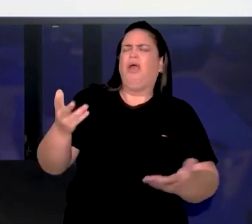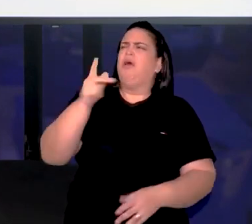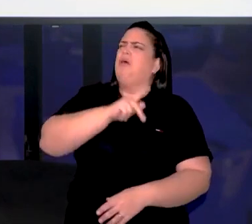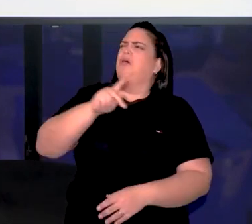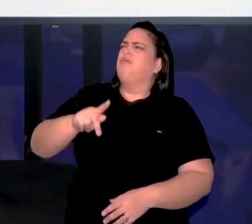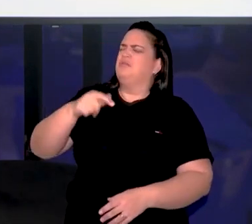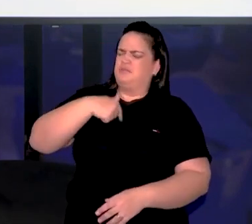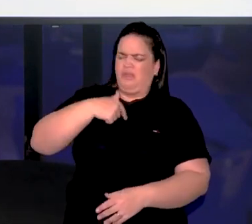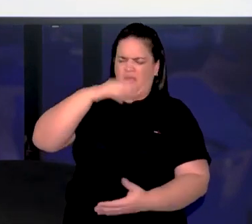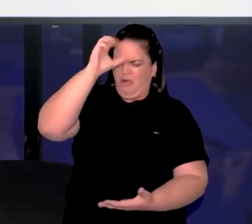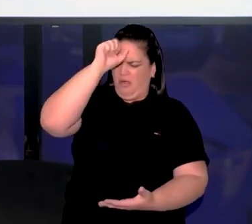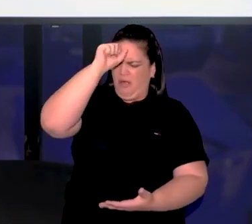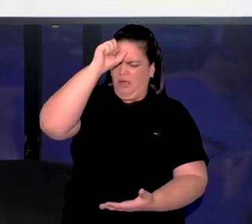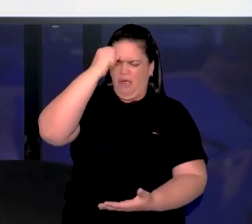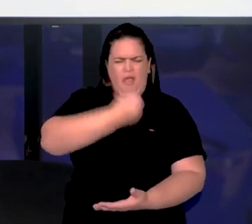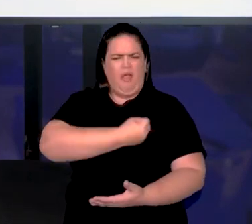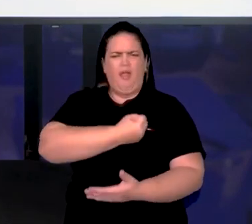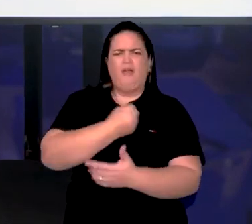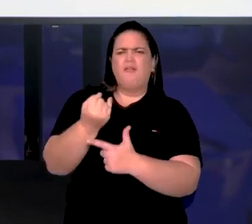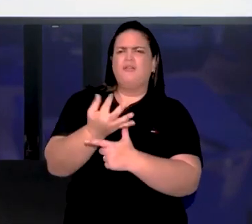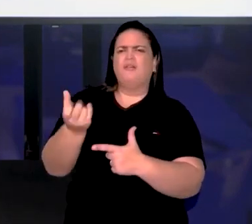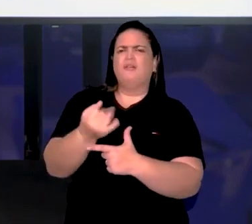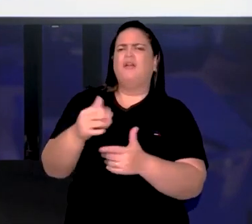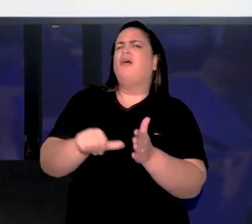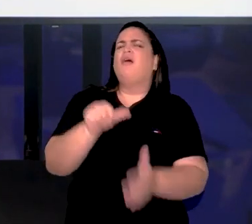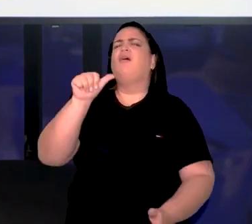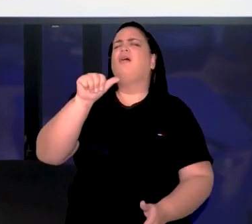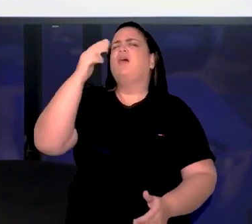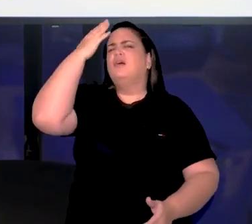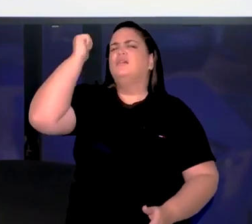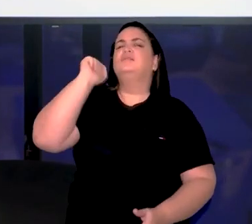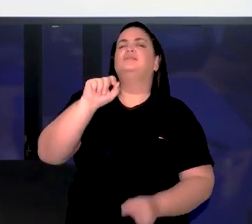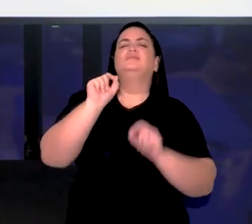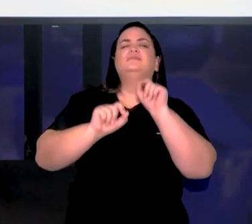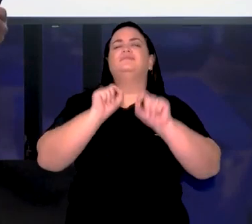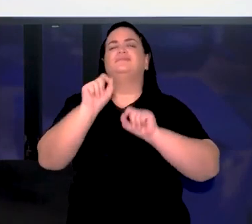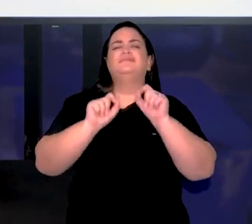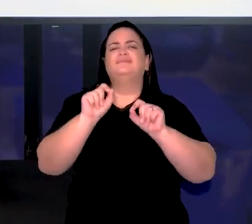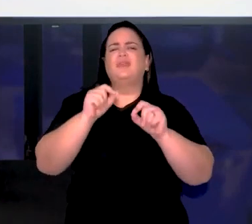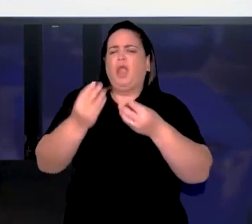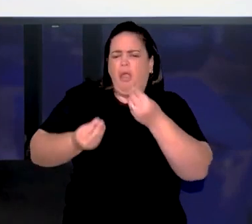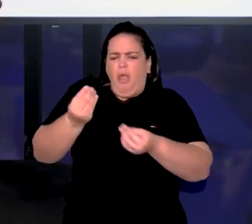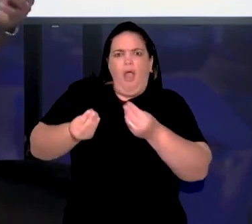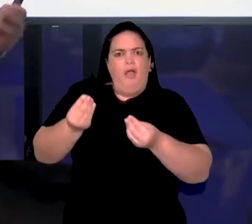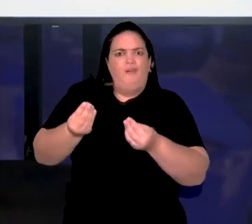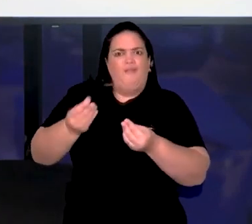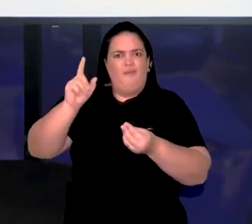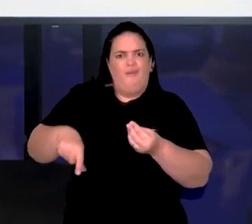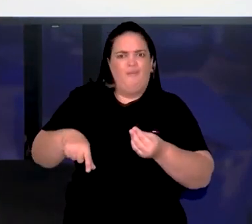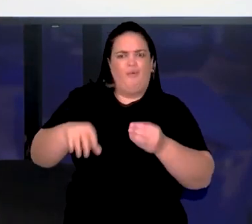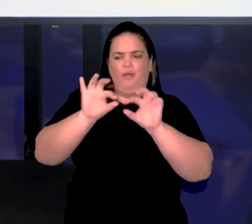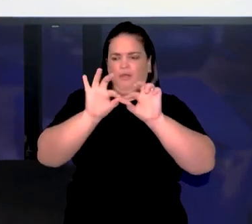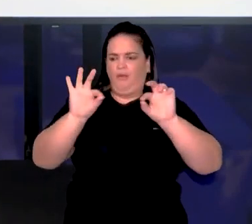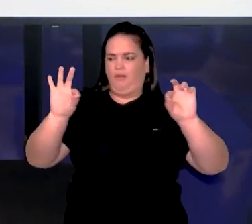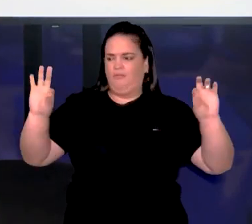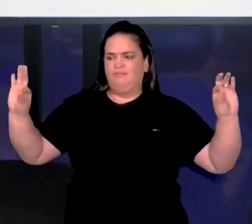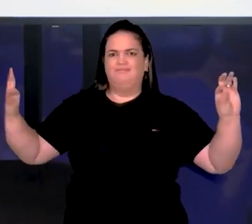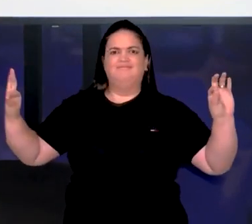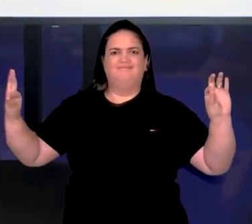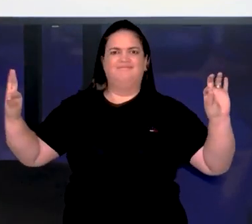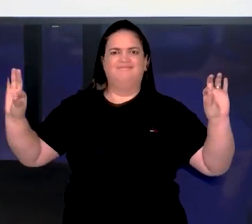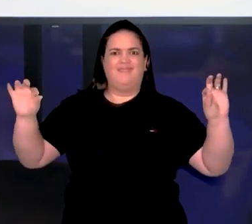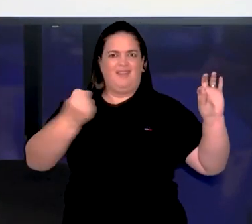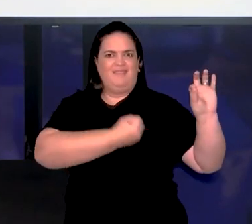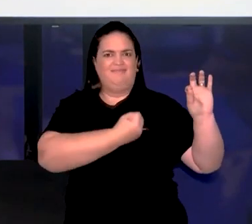para eu trabalhar os números racionais, primeiro eu tenho que saber como que funciona uma reta numérica, né? Aí eu